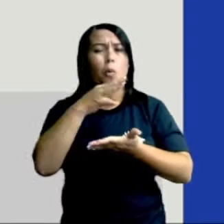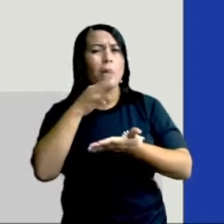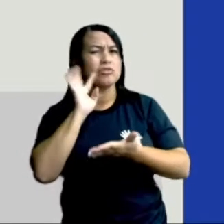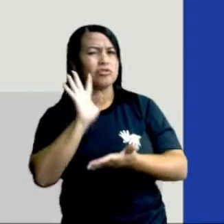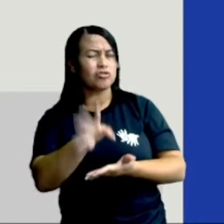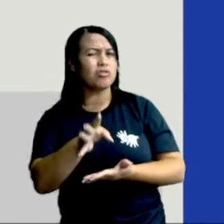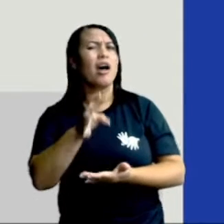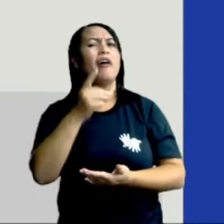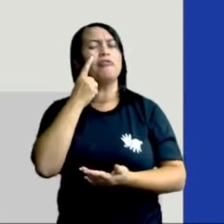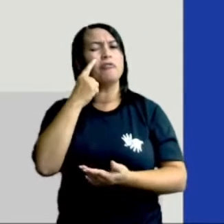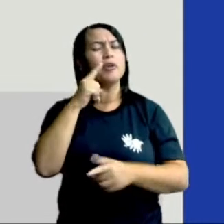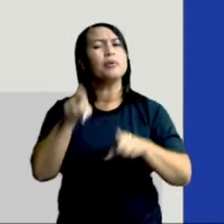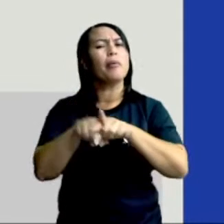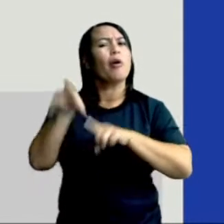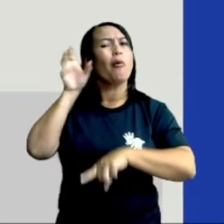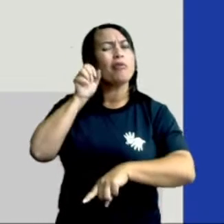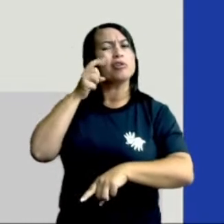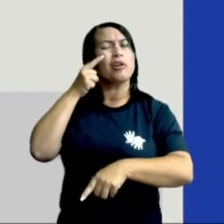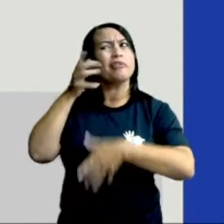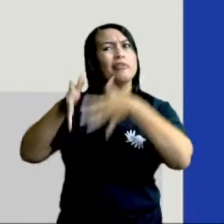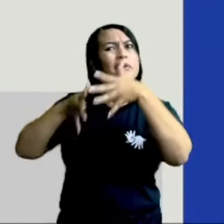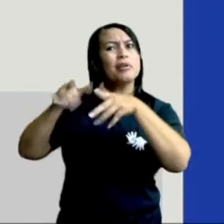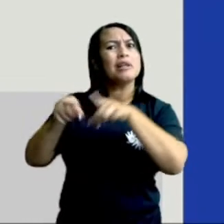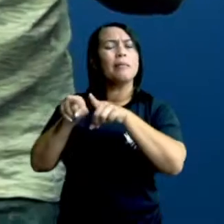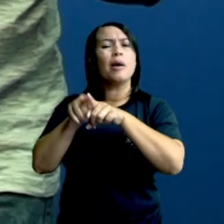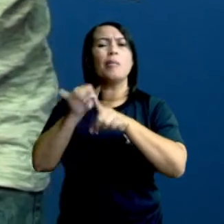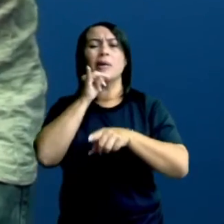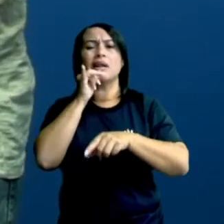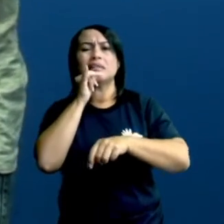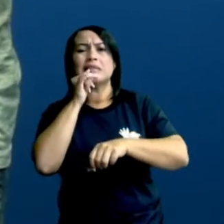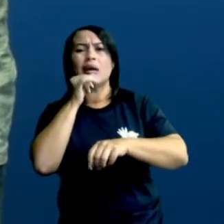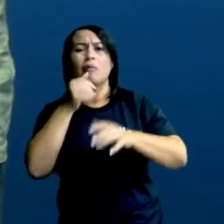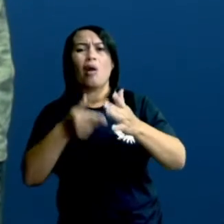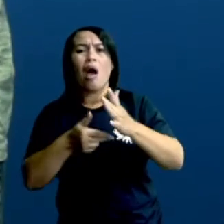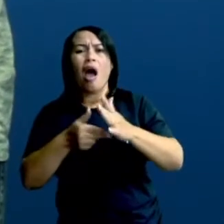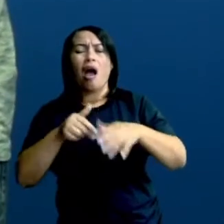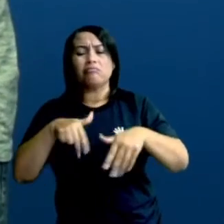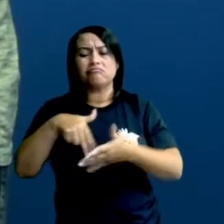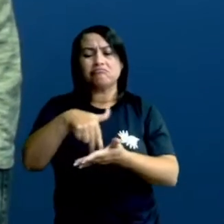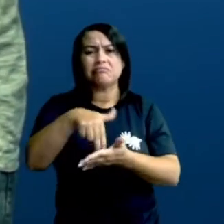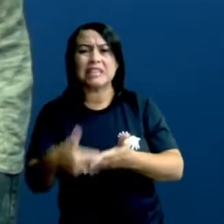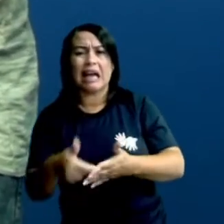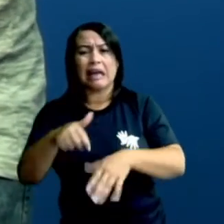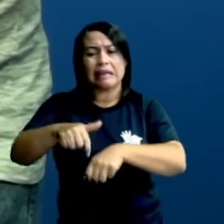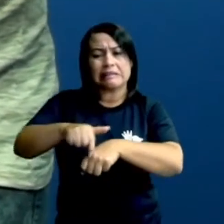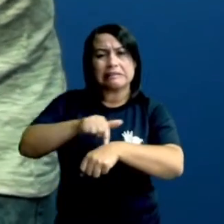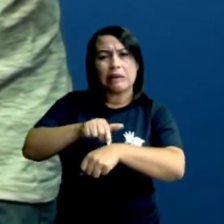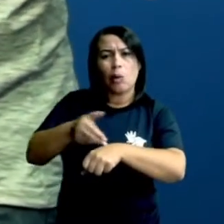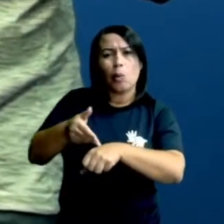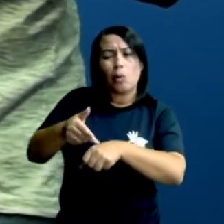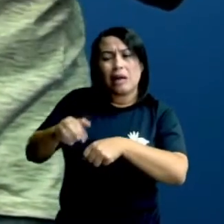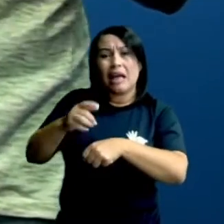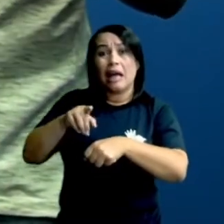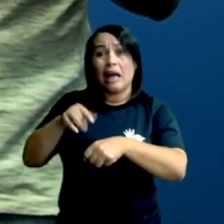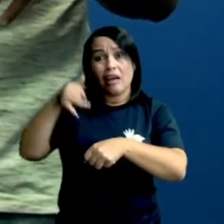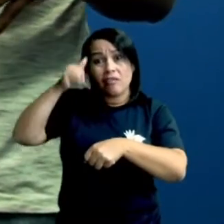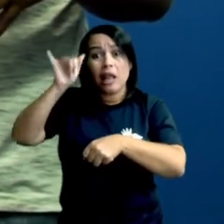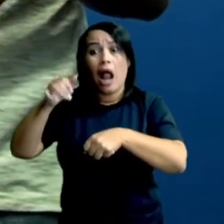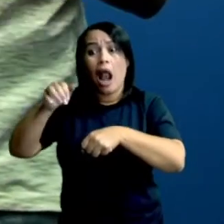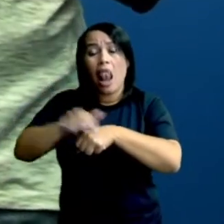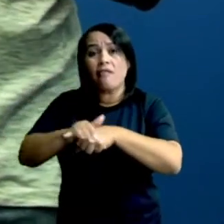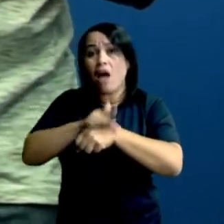quando você, por exemplo, leva um ferimento, aí tem que lavar para evitar que os micróbios entrem